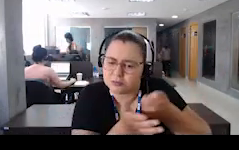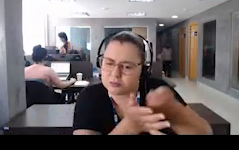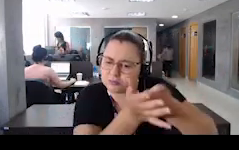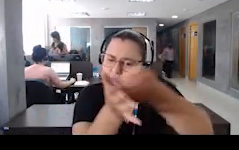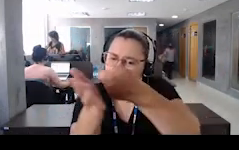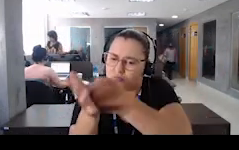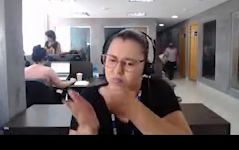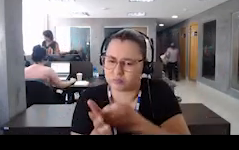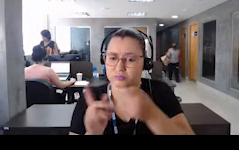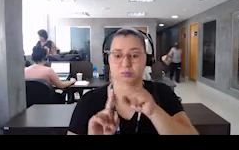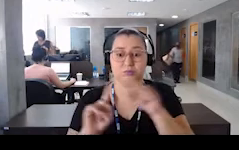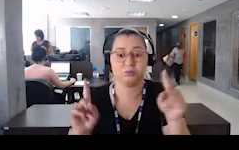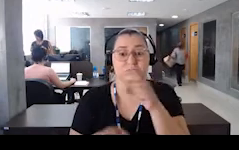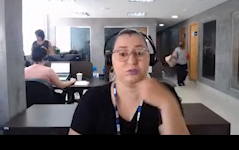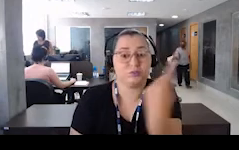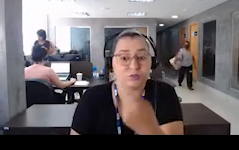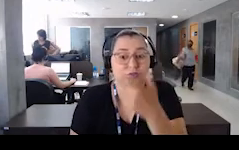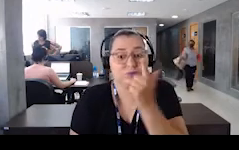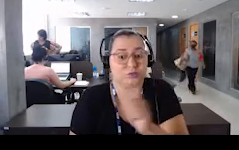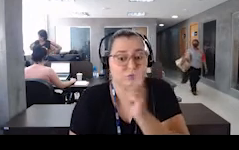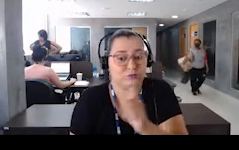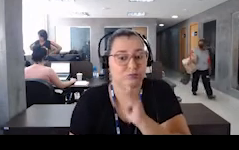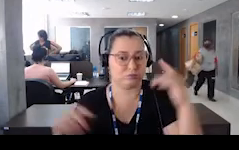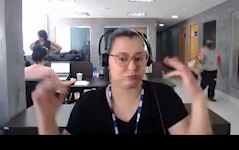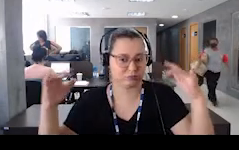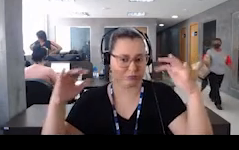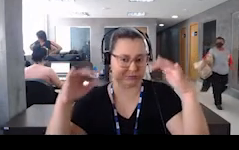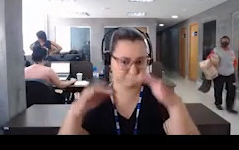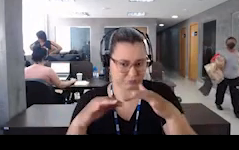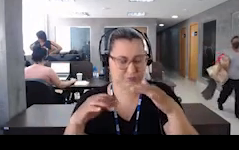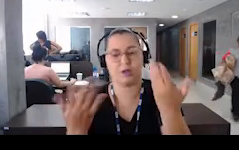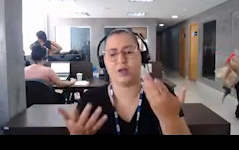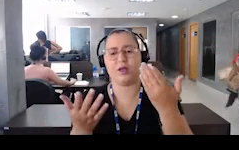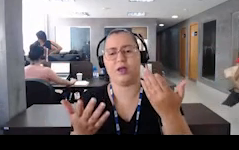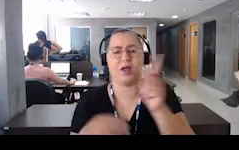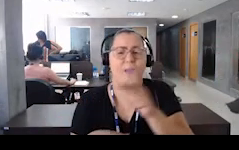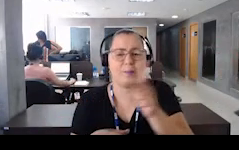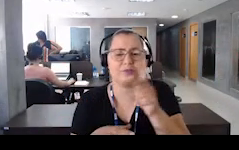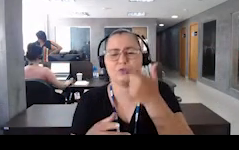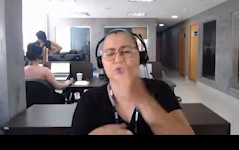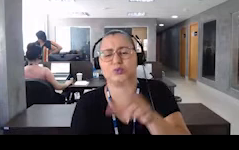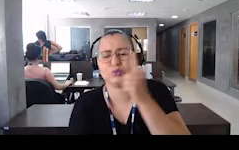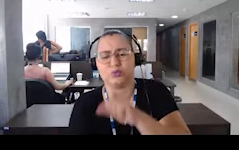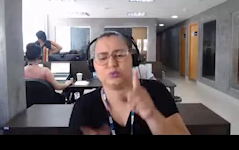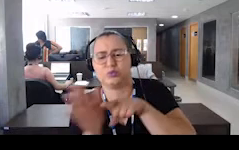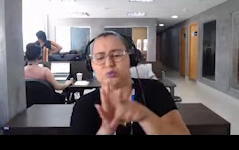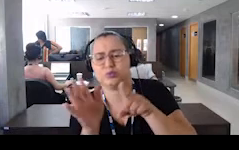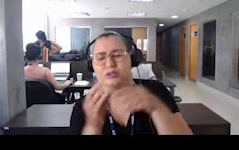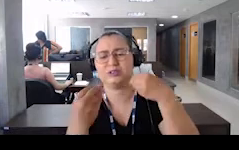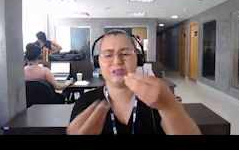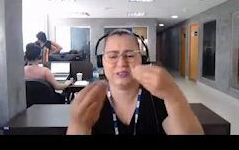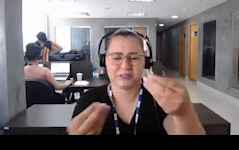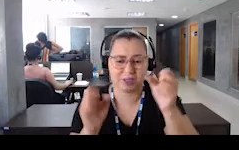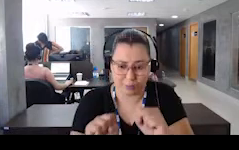peguem firme aí para vocês conseguirem enviar dentro do prazo, certo? E aí vocês devem perguntar, professor, e se eu não conseguir enviar, né, dentro